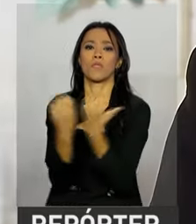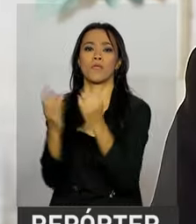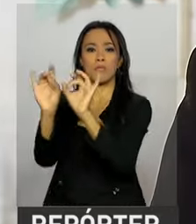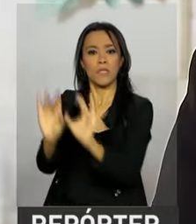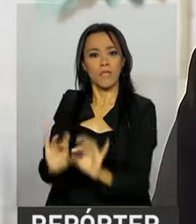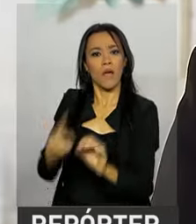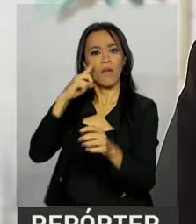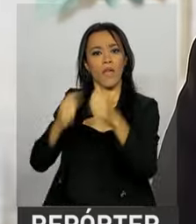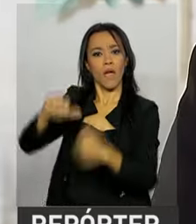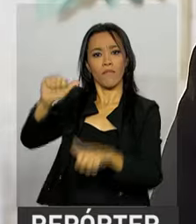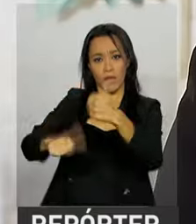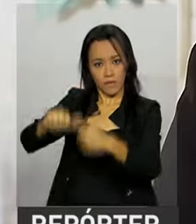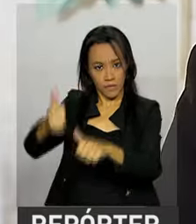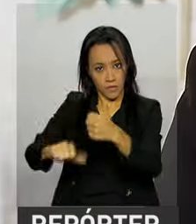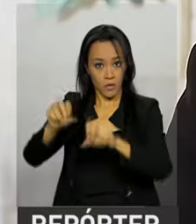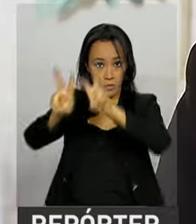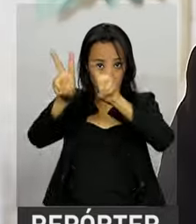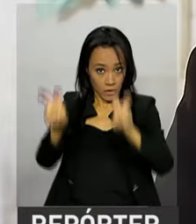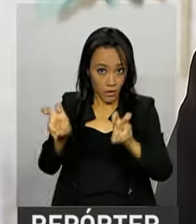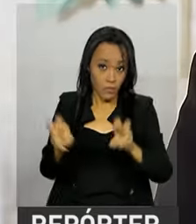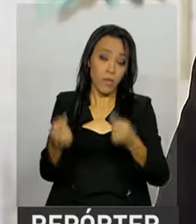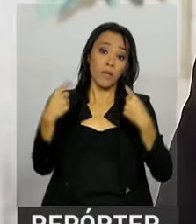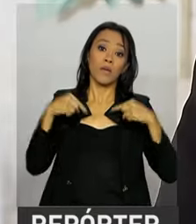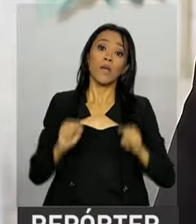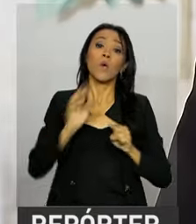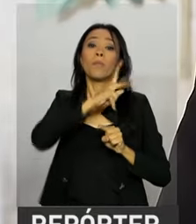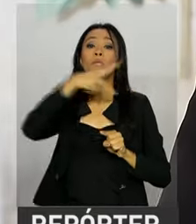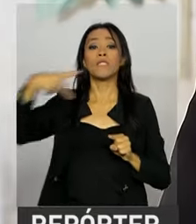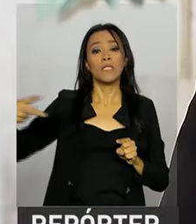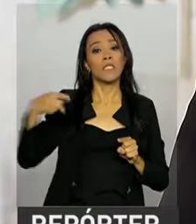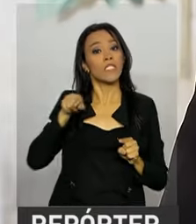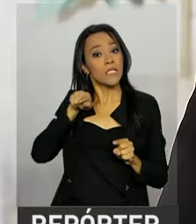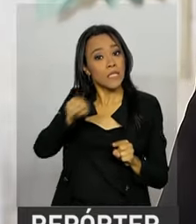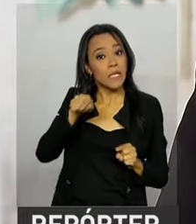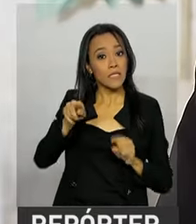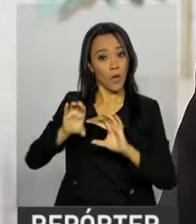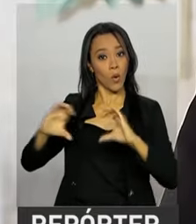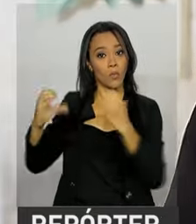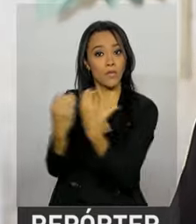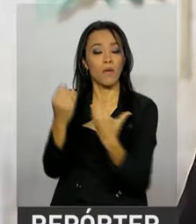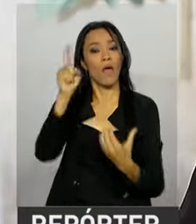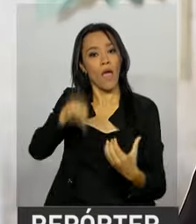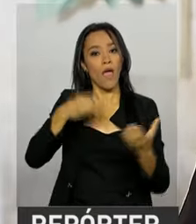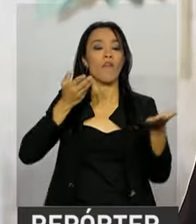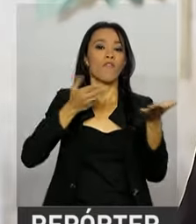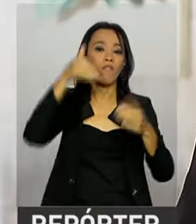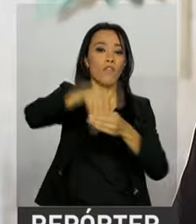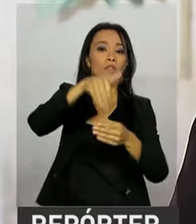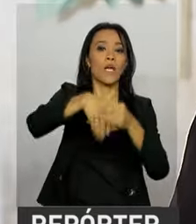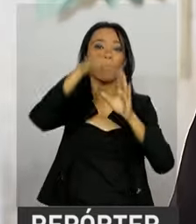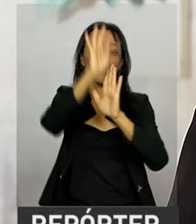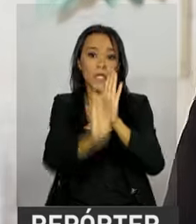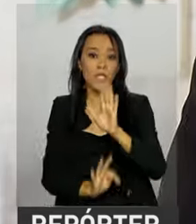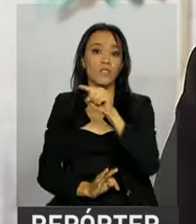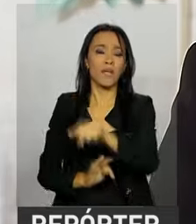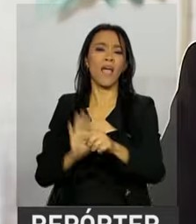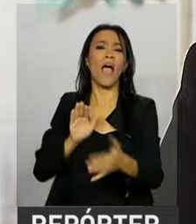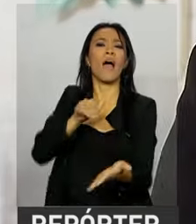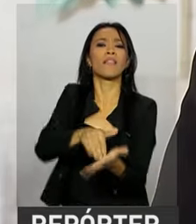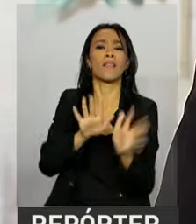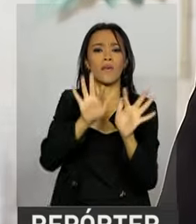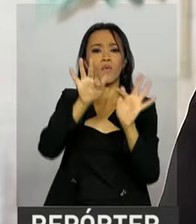que analisa o tema segundo o presidente da Comissão a expectativa é votar o texto no colegiado até o fim